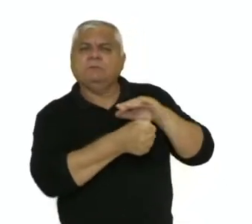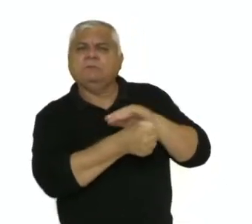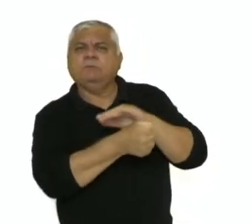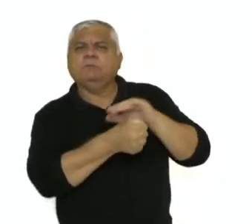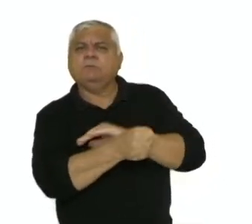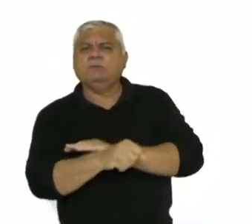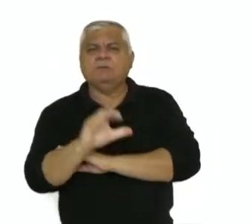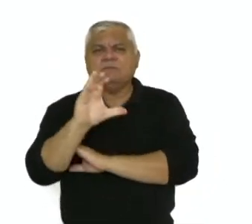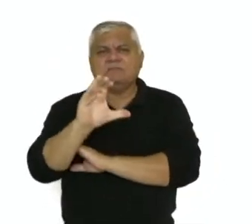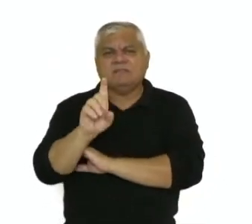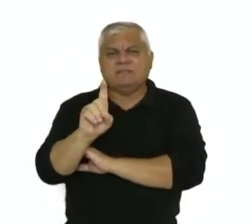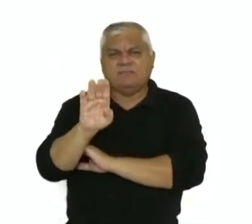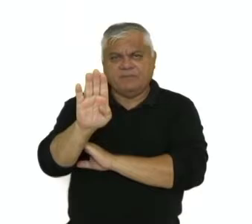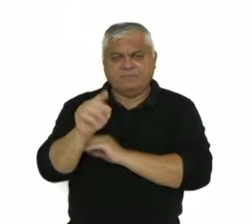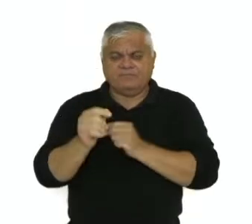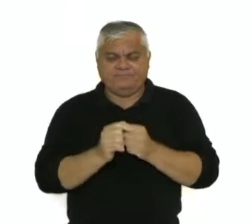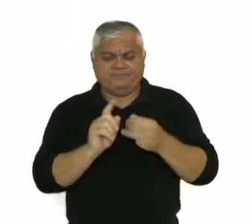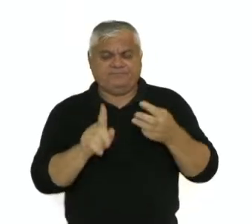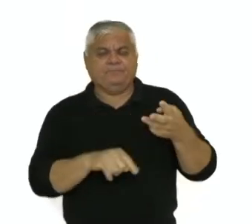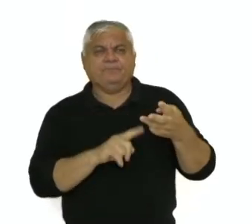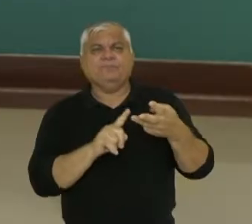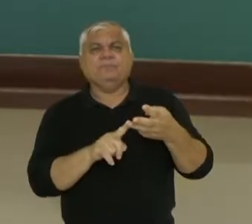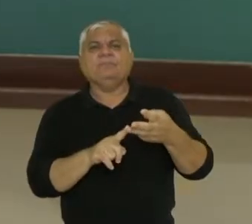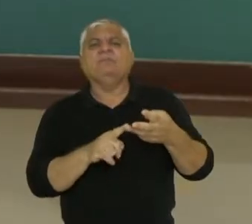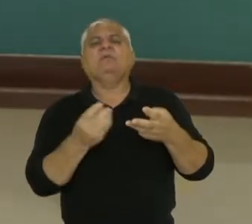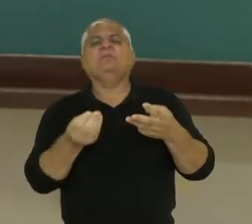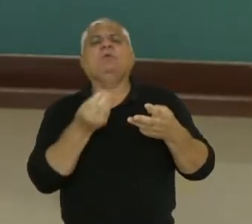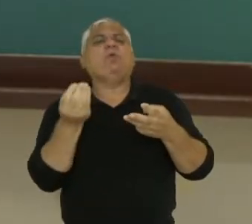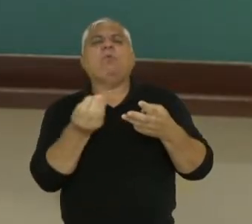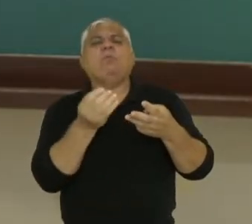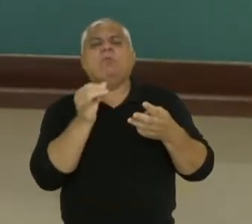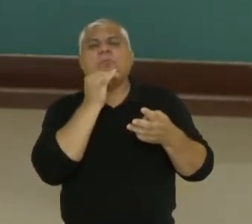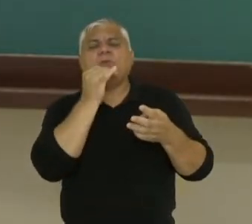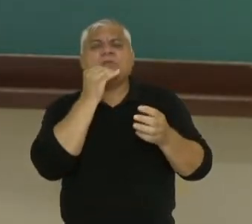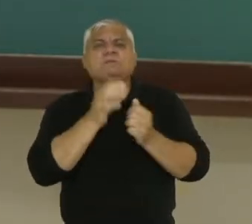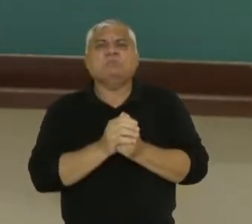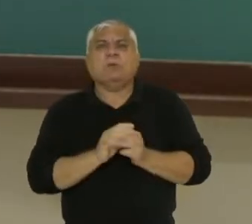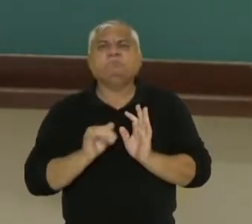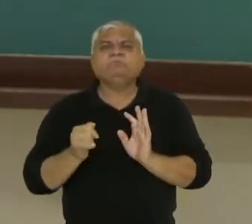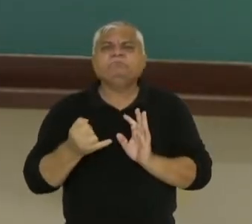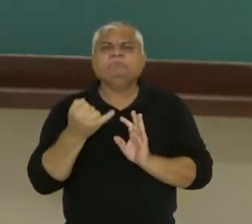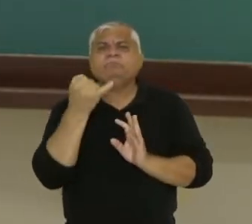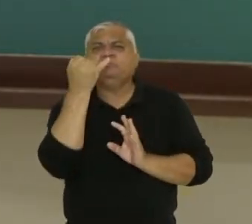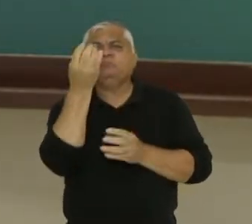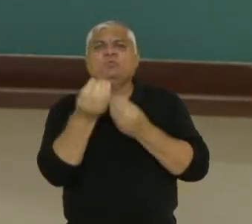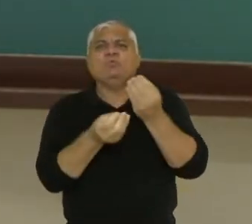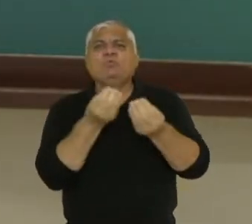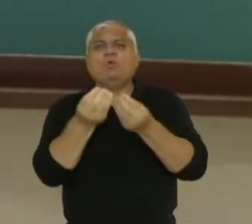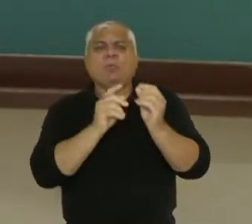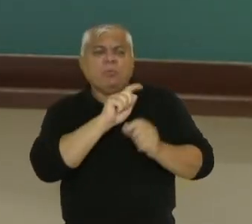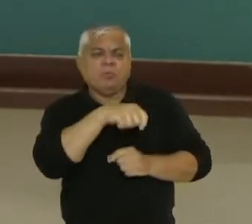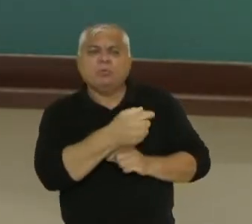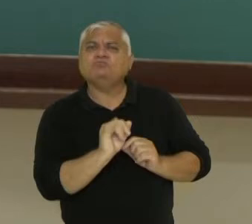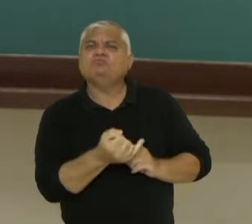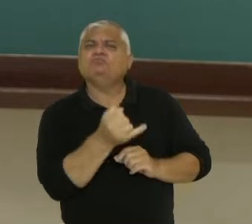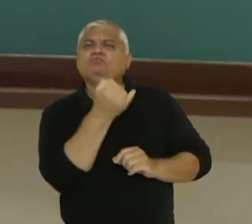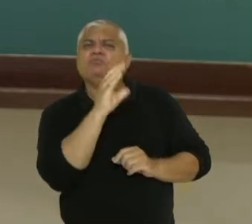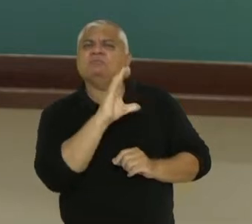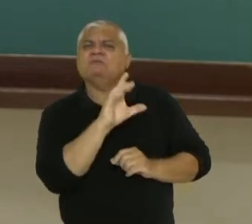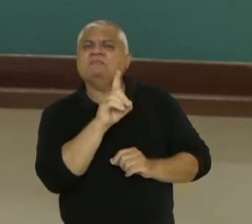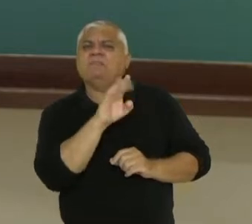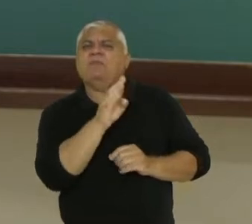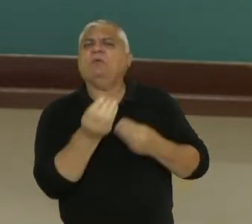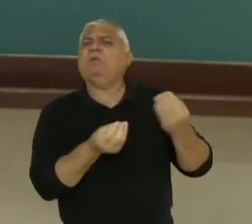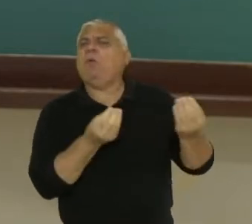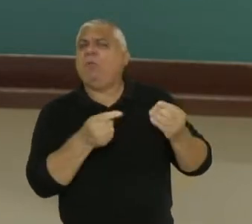no CDB e entender também como é feita a tributação sobre o CDB, que no caso